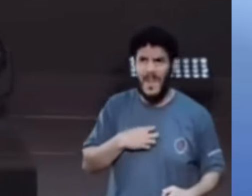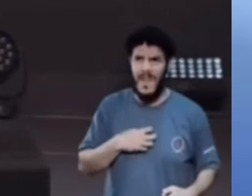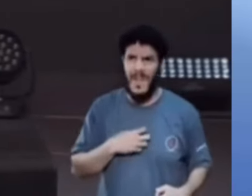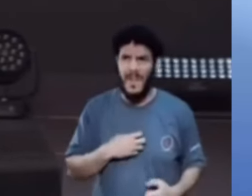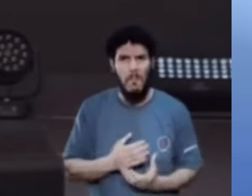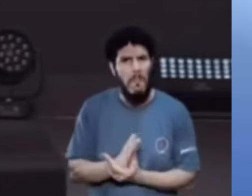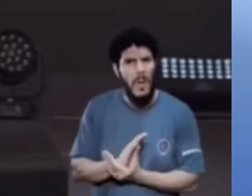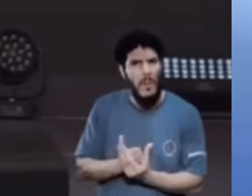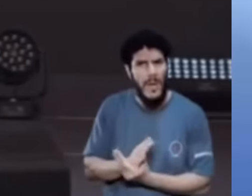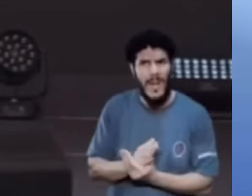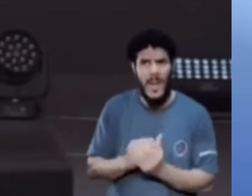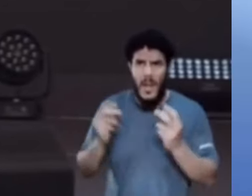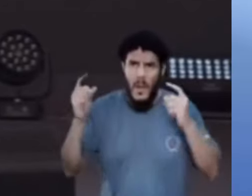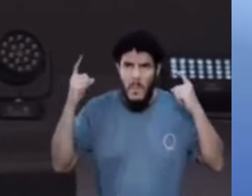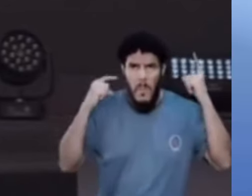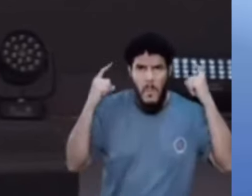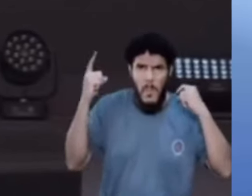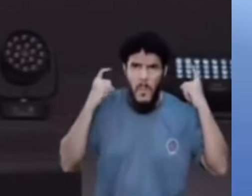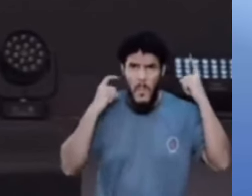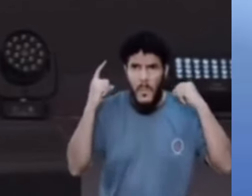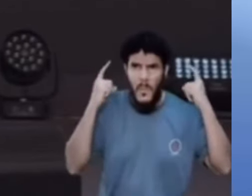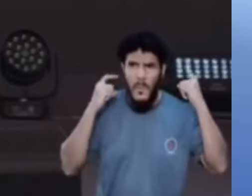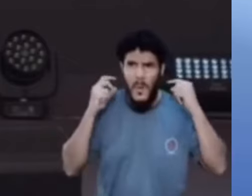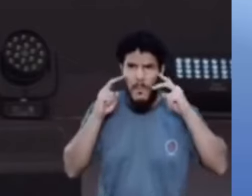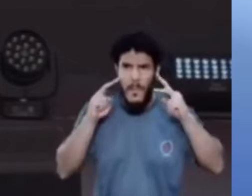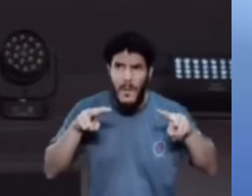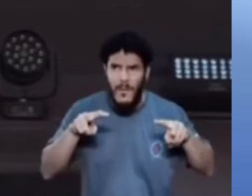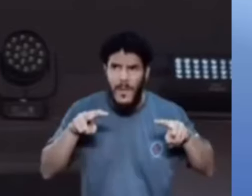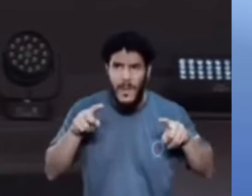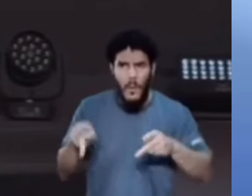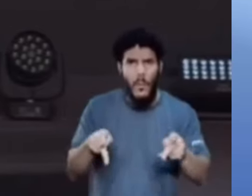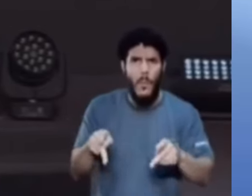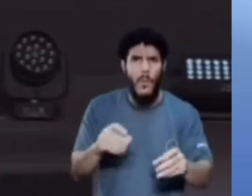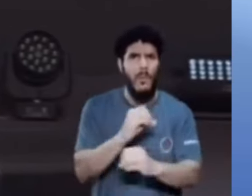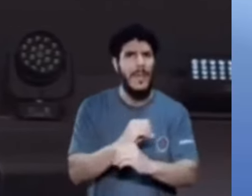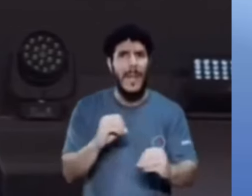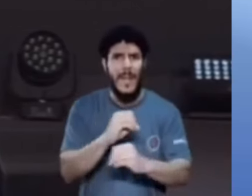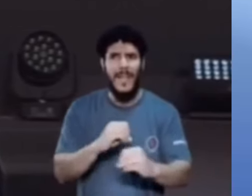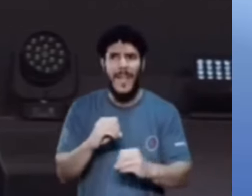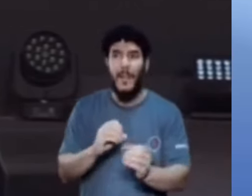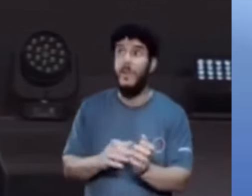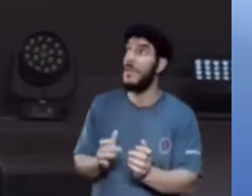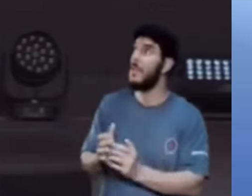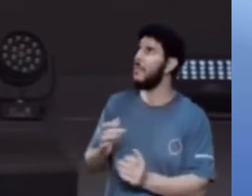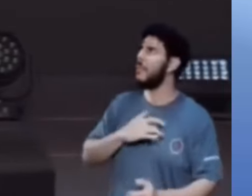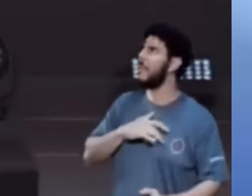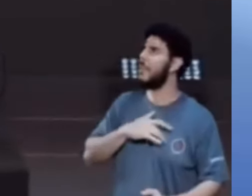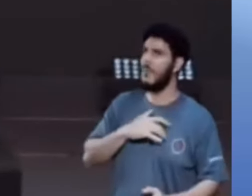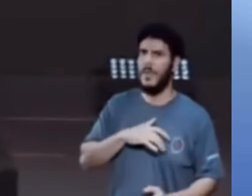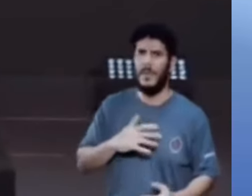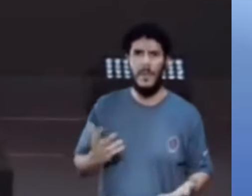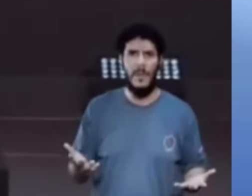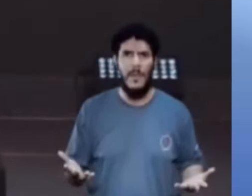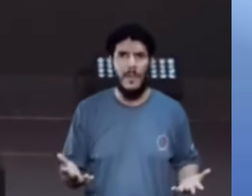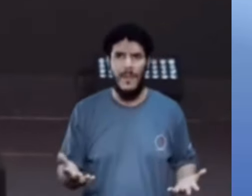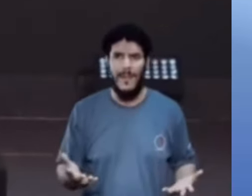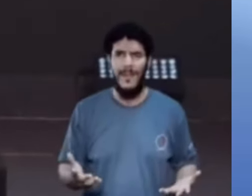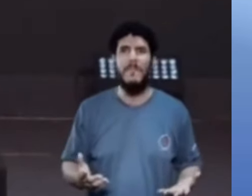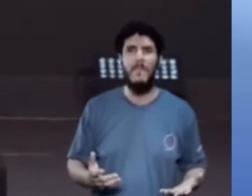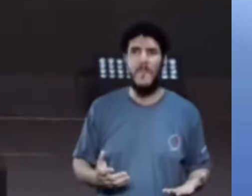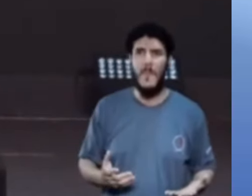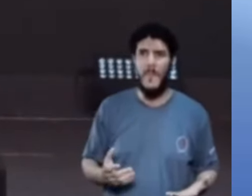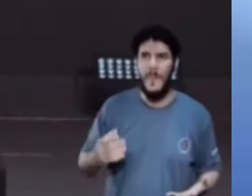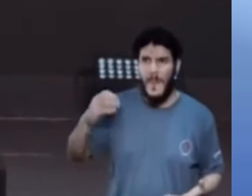mas não vi o povo. Falei: Jesus, que troço é esse, meu senhor? E aquela aquele